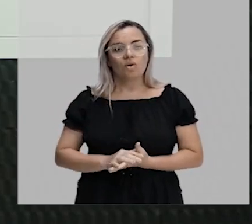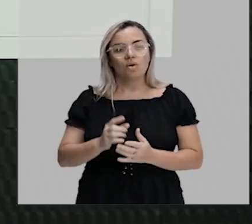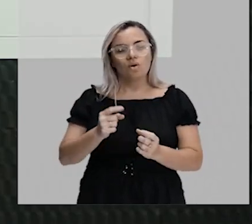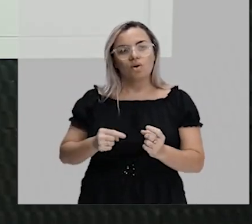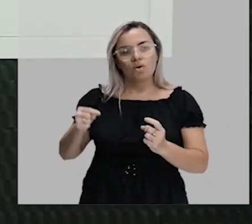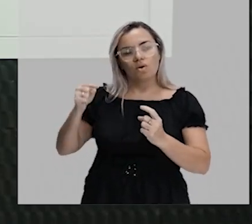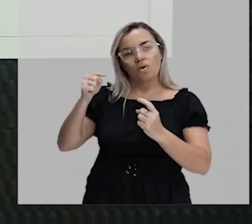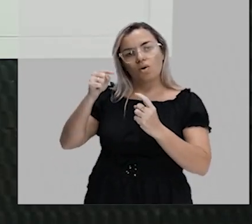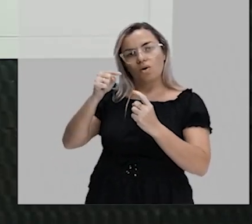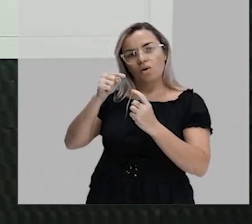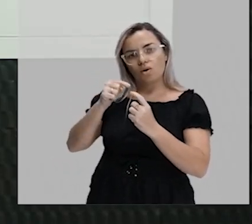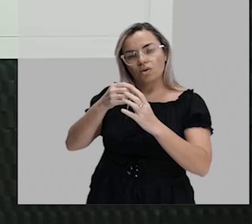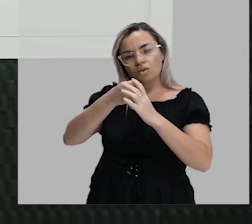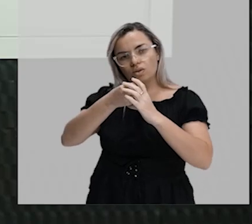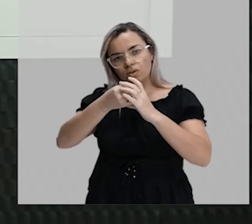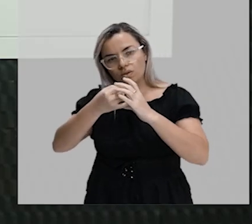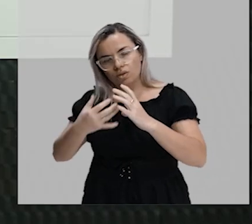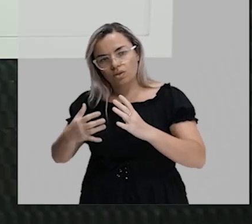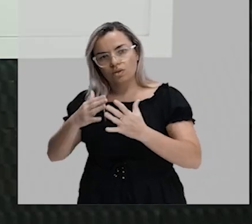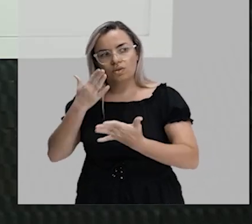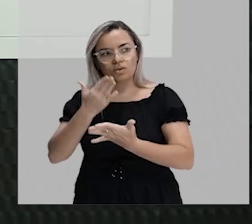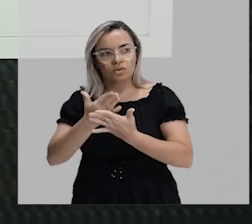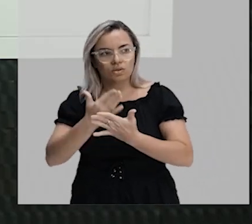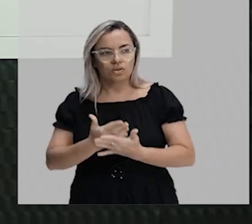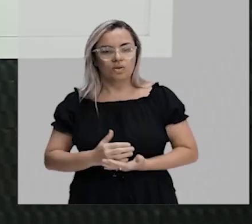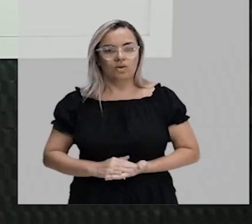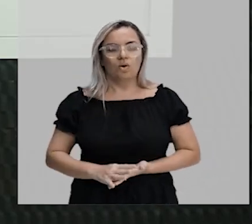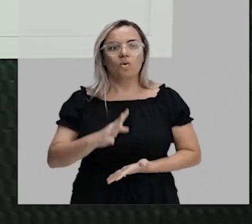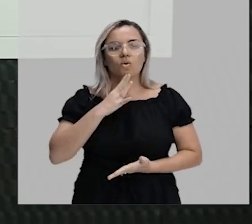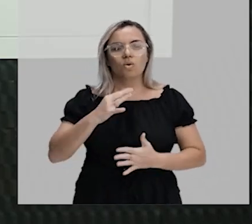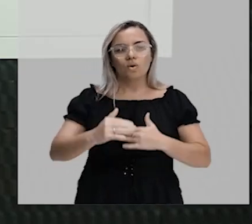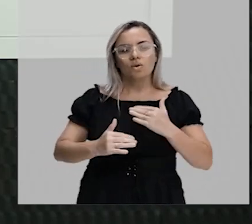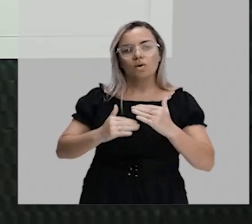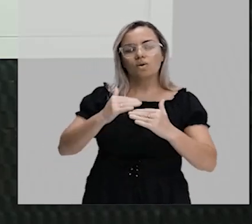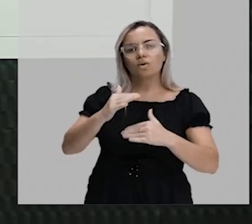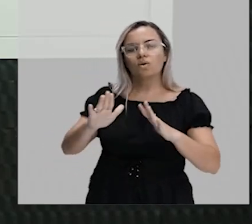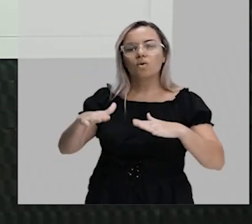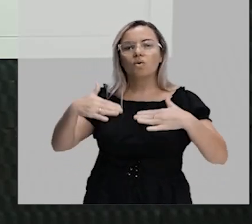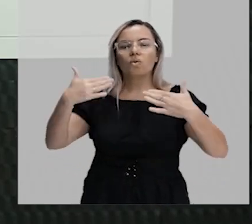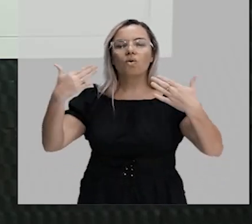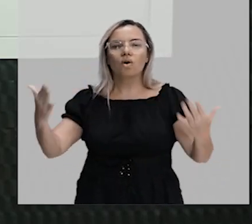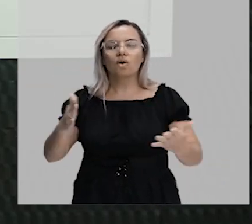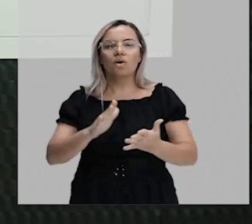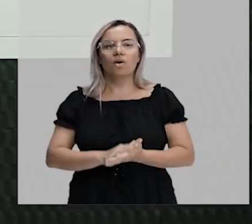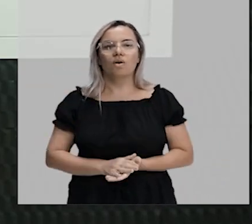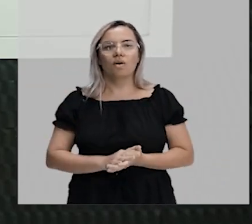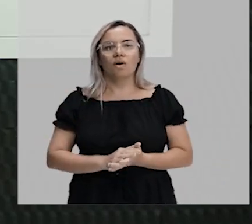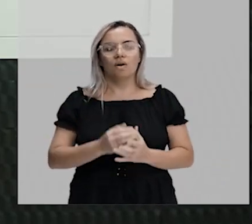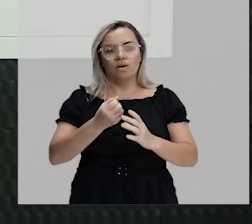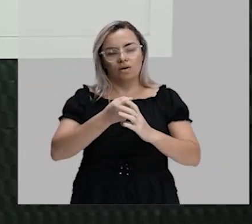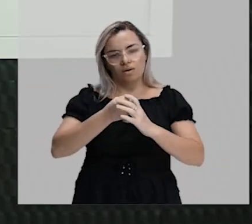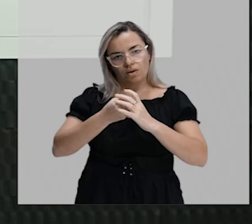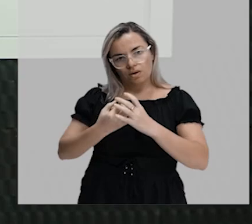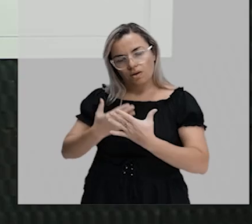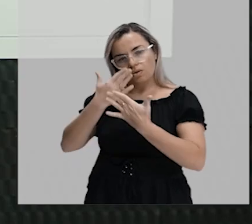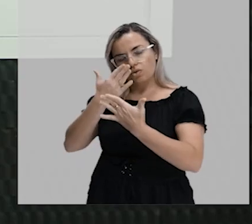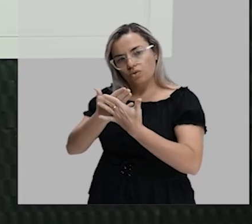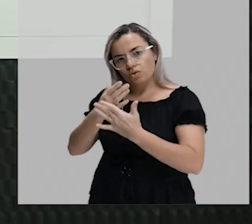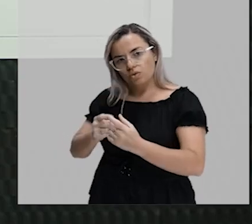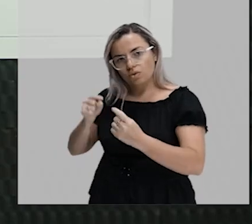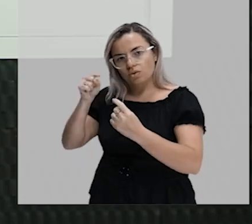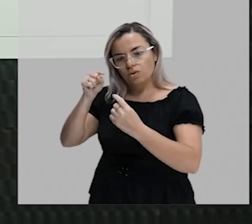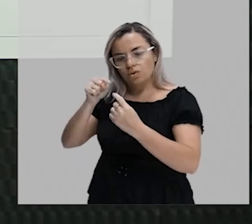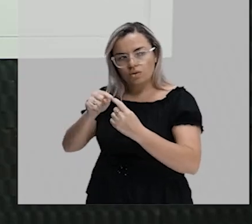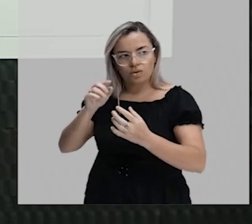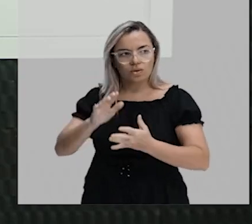o conhecimento que nós estamos desenvolvendo com vocês. Qual é o objeto de estudo da ética? Aí nós temos aqui